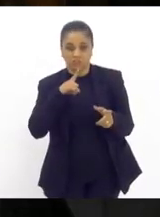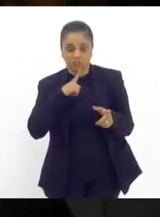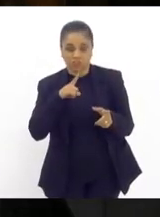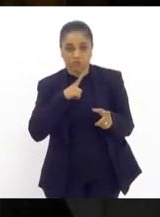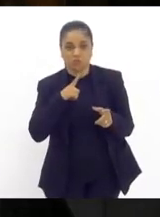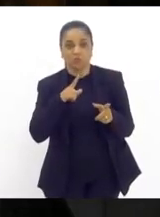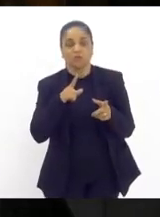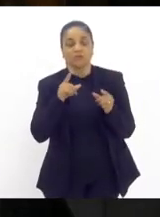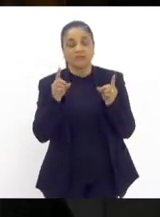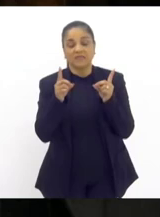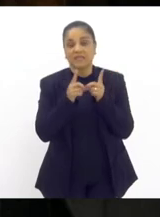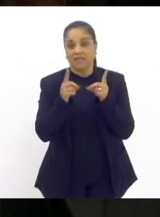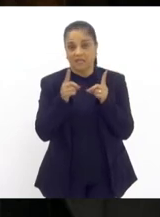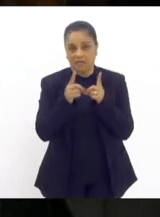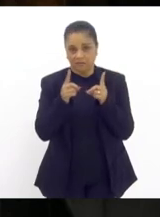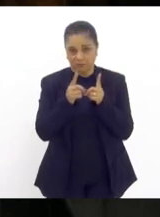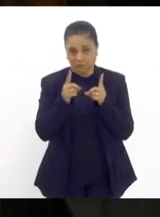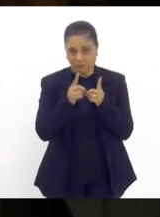22